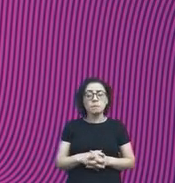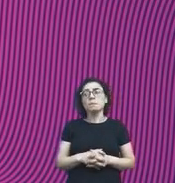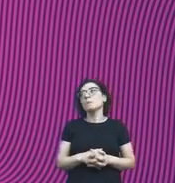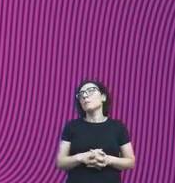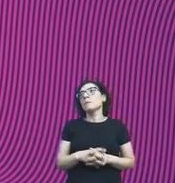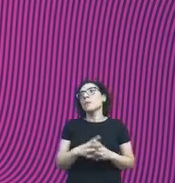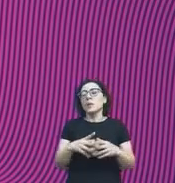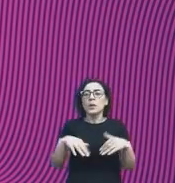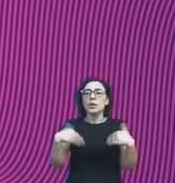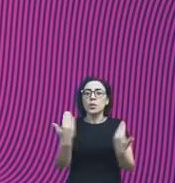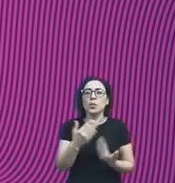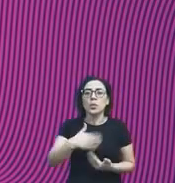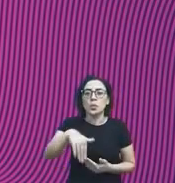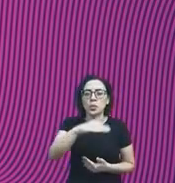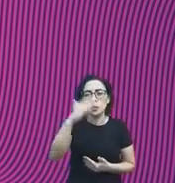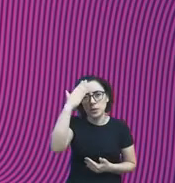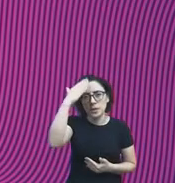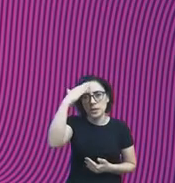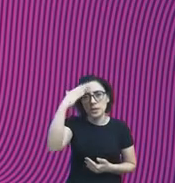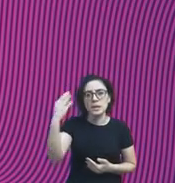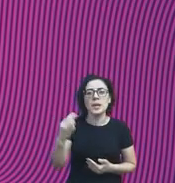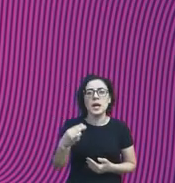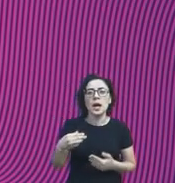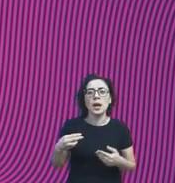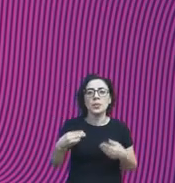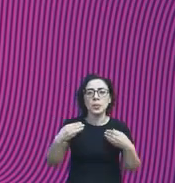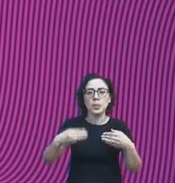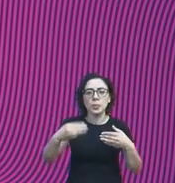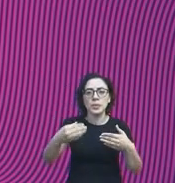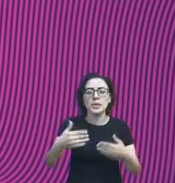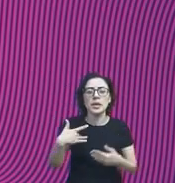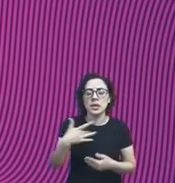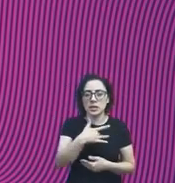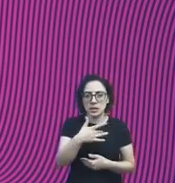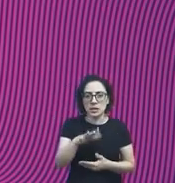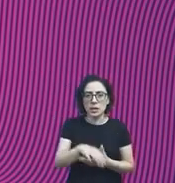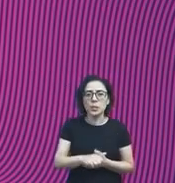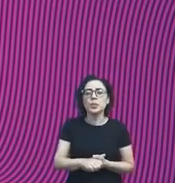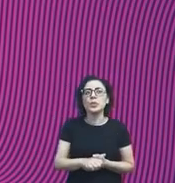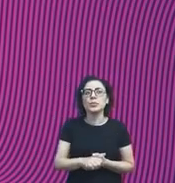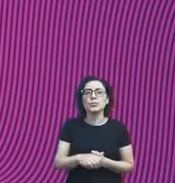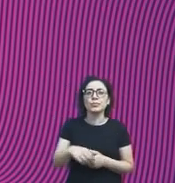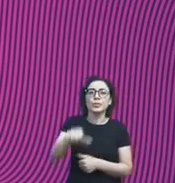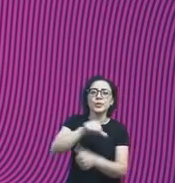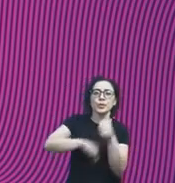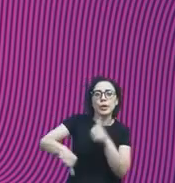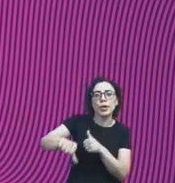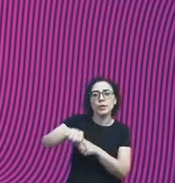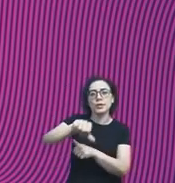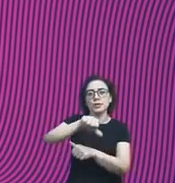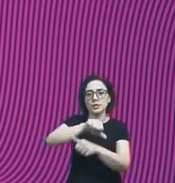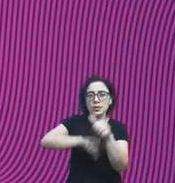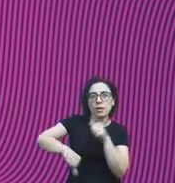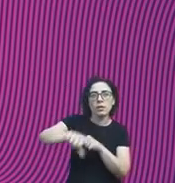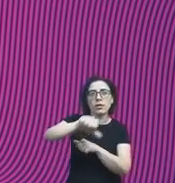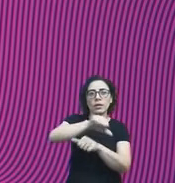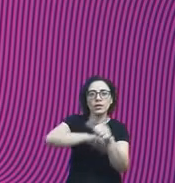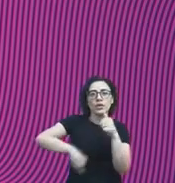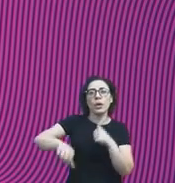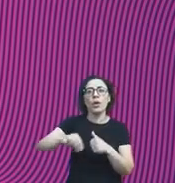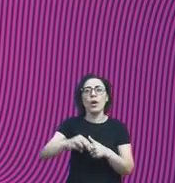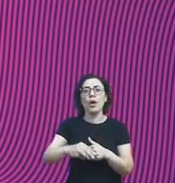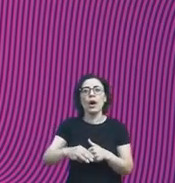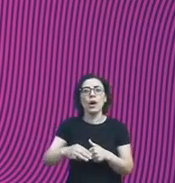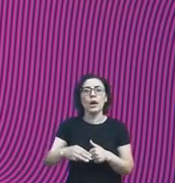uma parede onde são colocadas fotos dos ministros. E eu quero aqui até denunciar essa crise do setor de